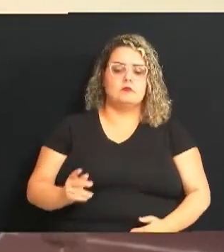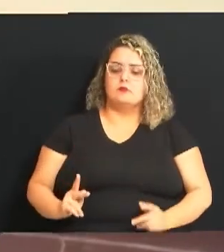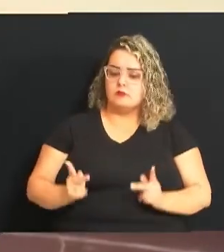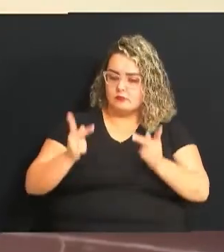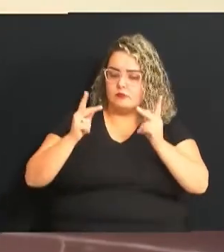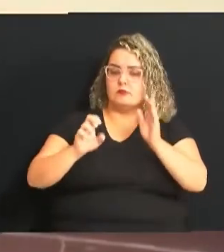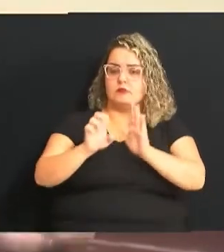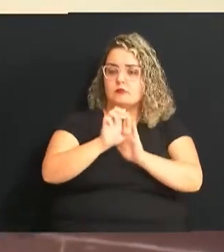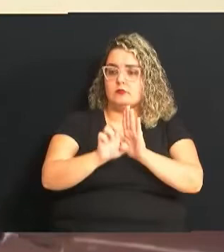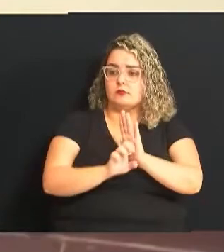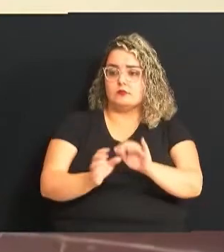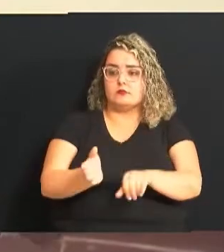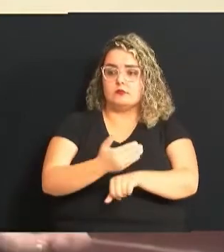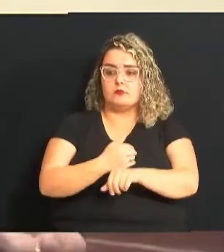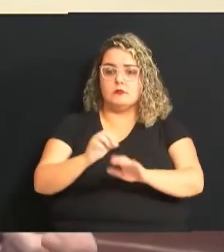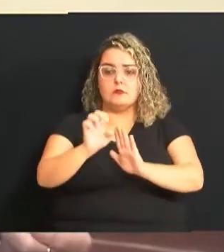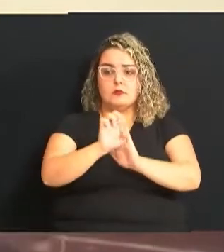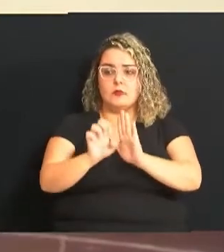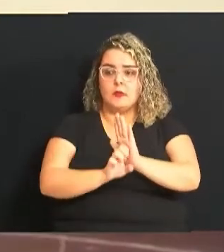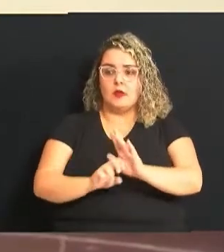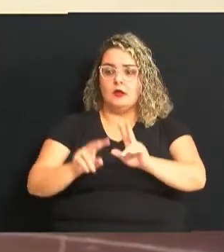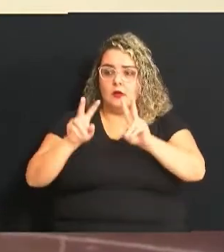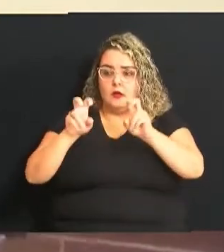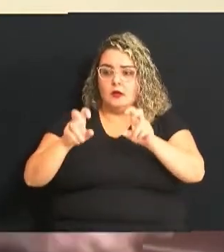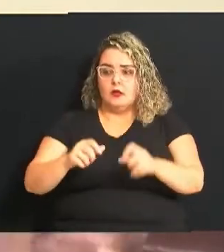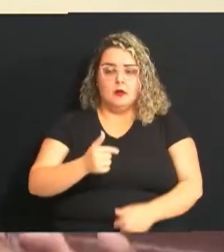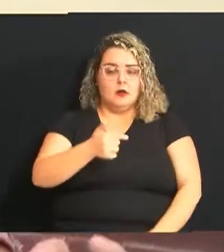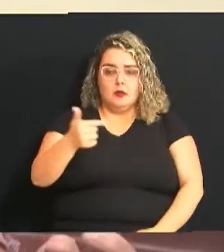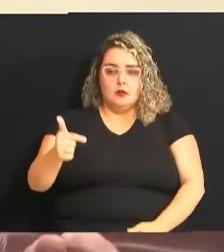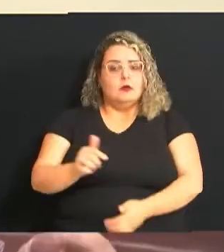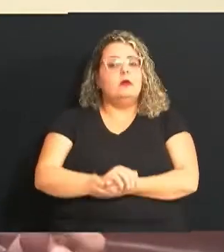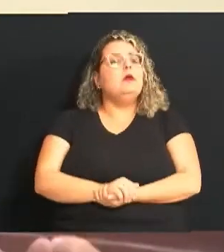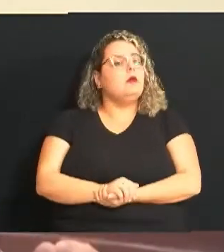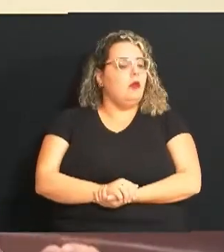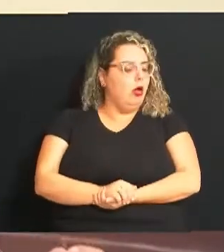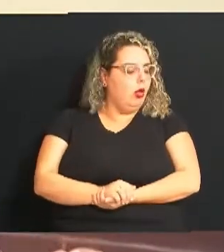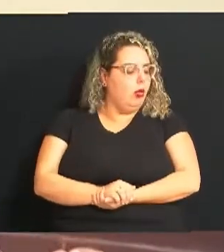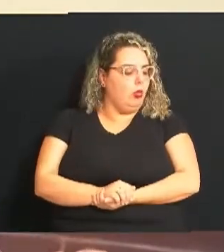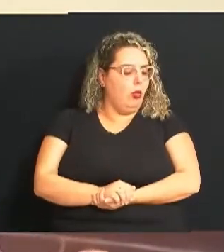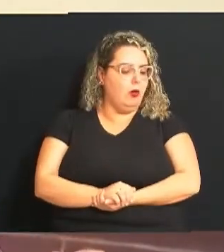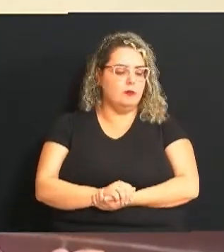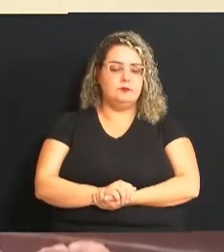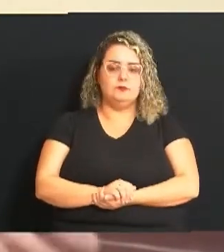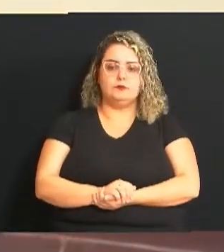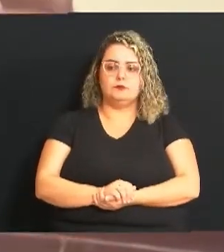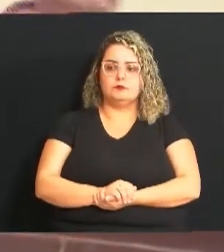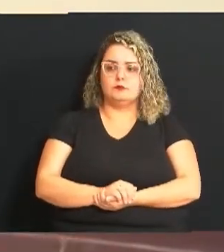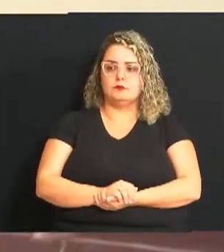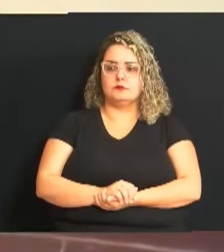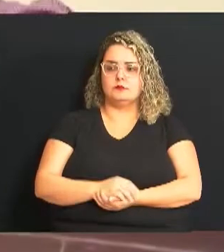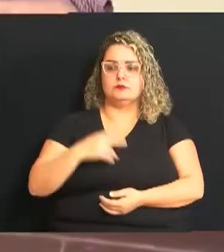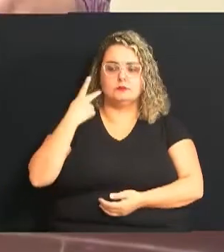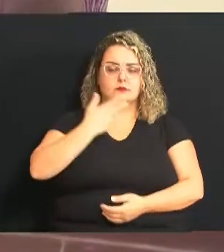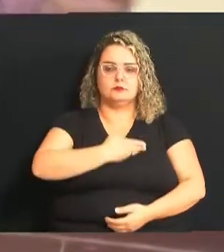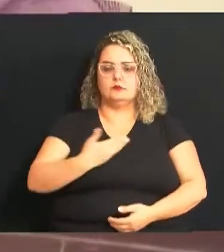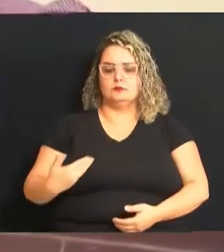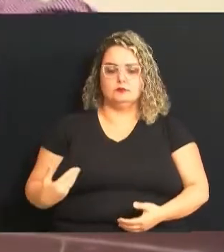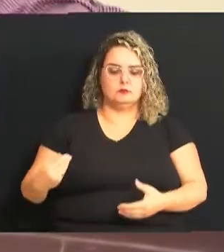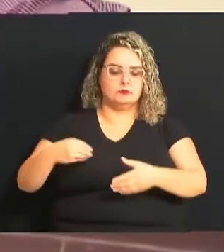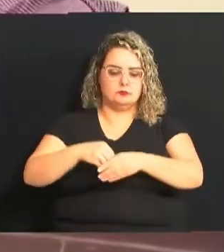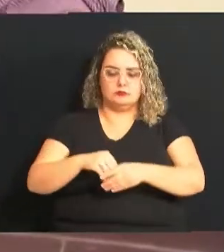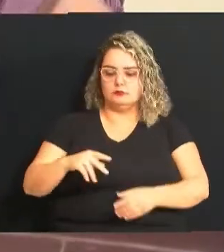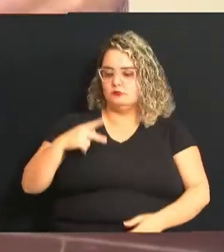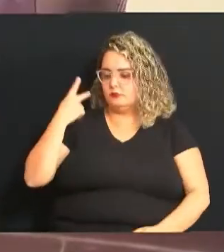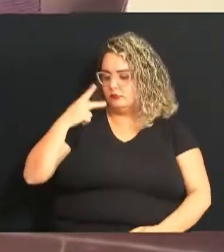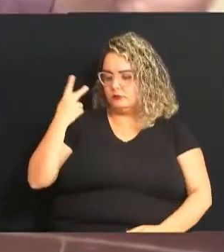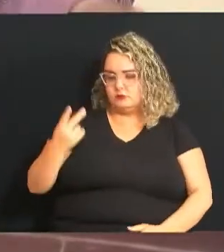do Estatuto, esse tema praticamente nem existia enquanto política pública nos parlamentos, nos